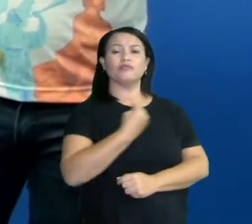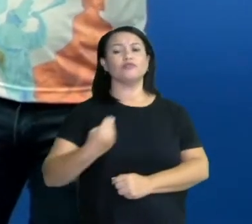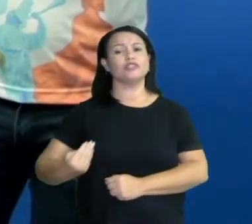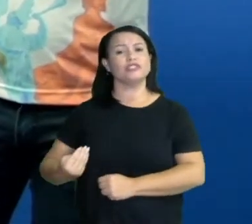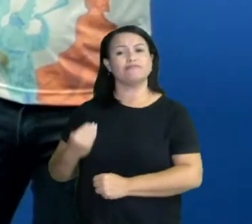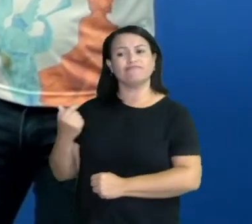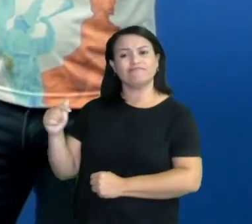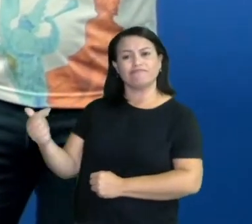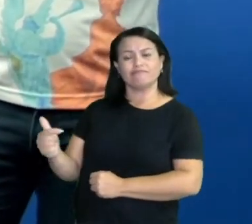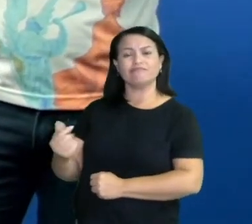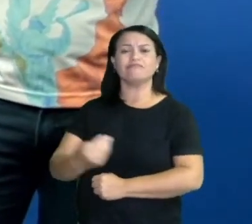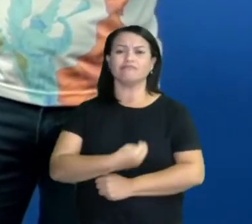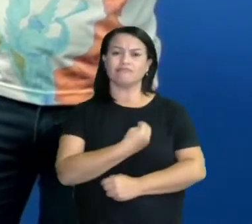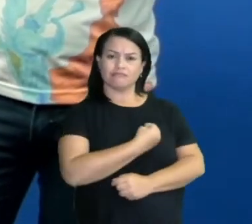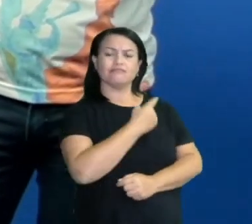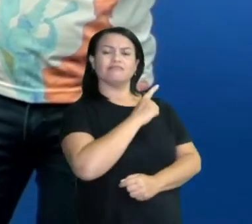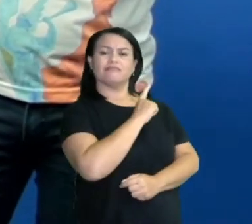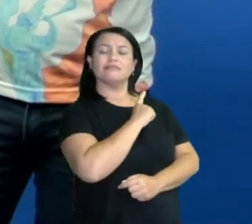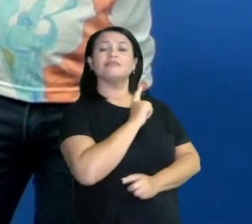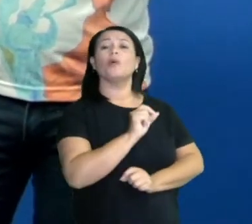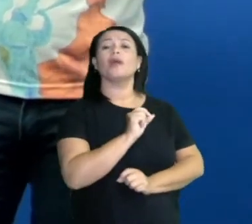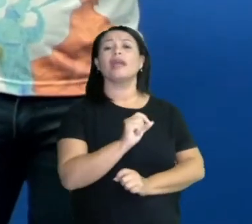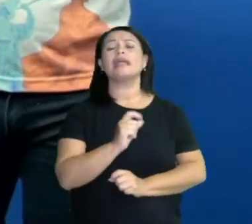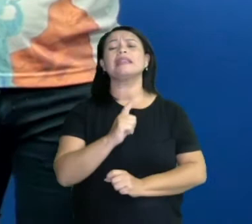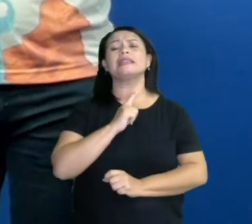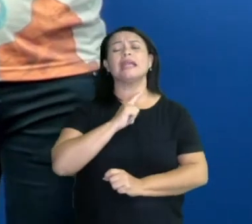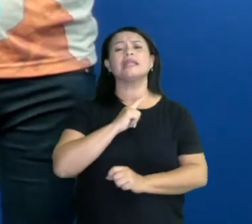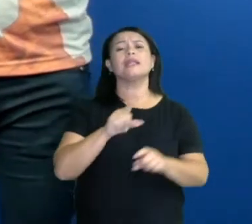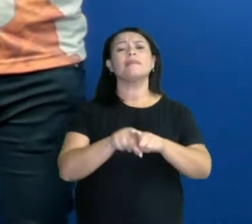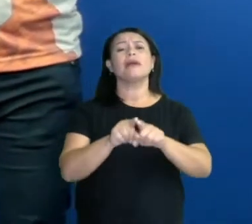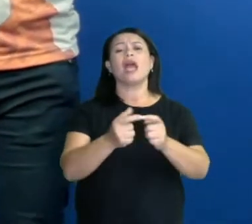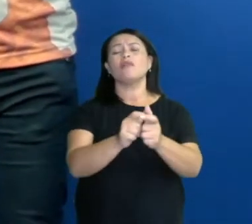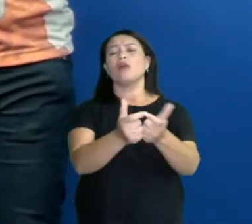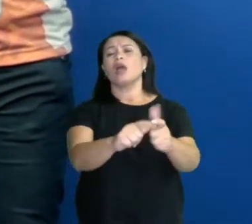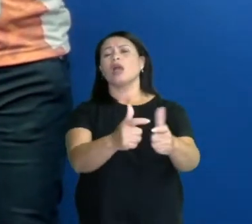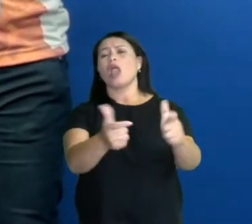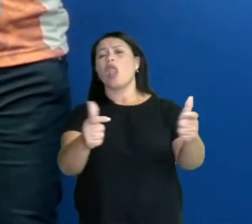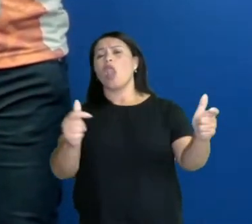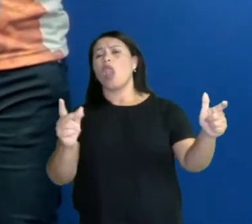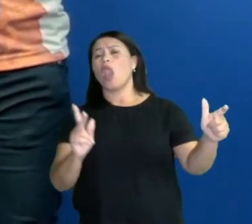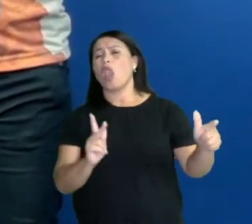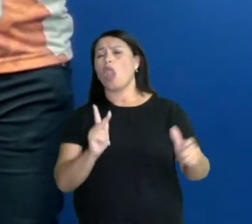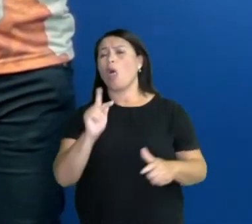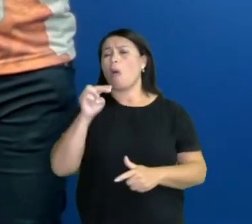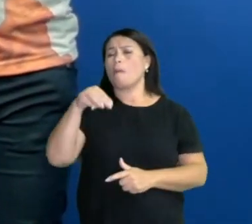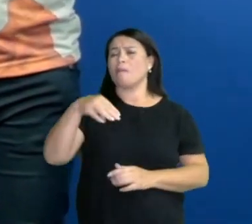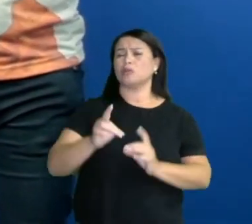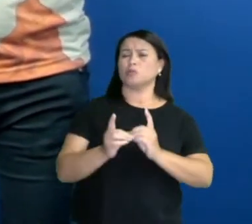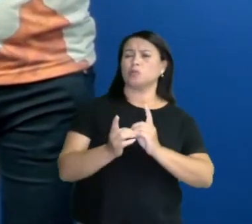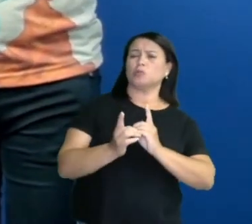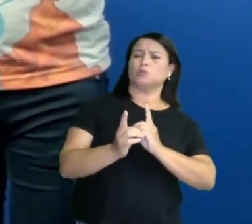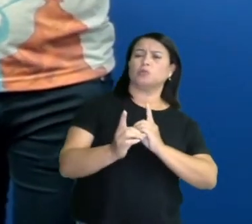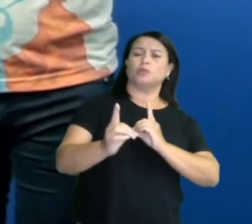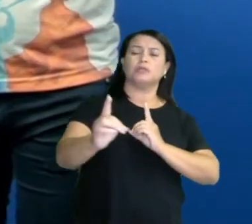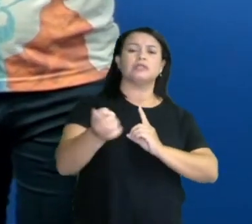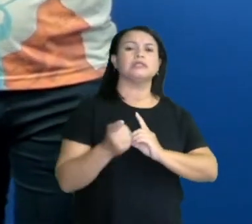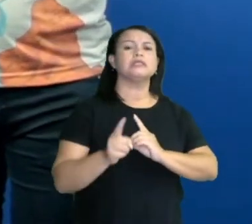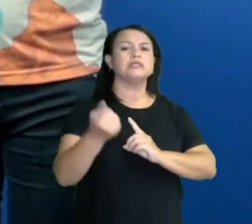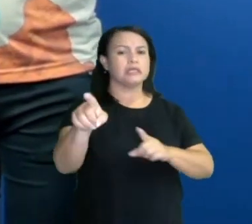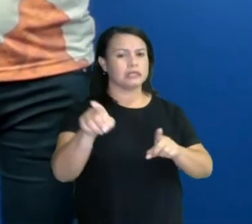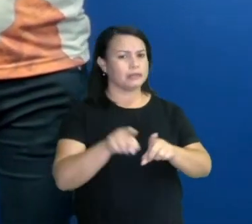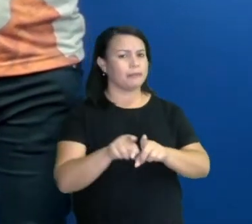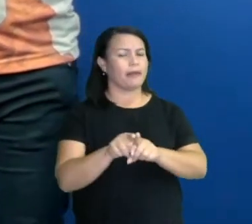específicas, nós passamos para áreas maiores, áreas que equivalem a quilômetros de distâncias, bem mais, centenas de quilômetros de